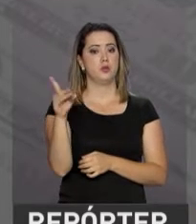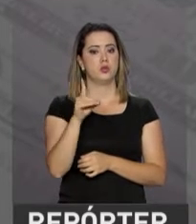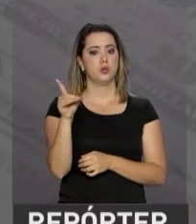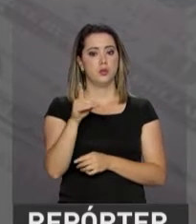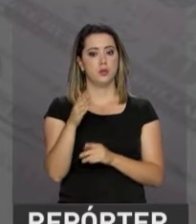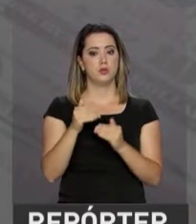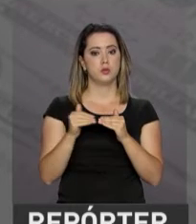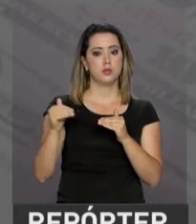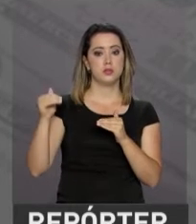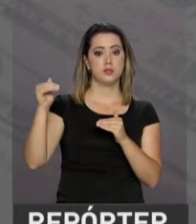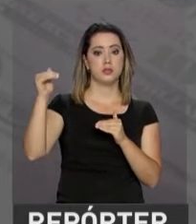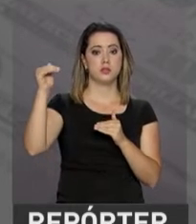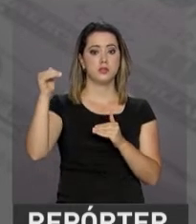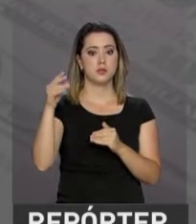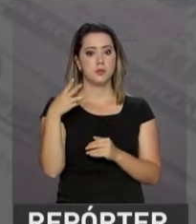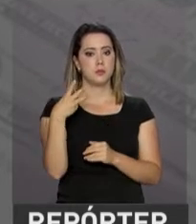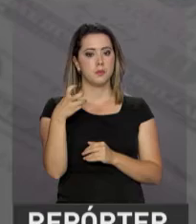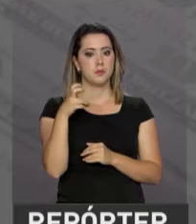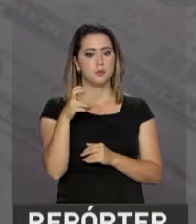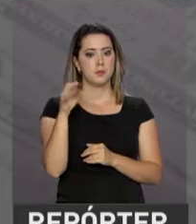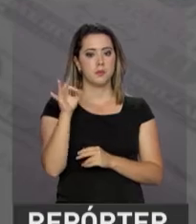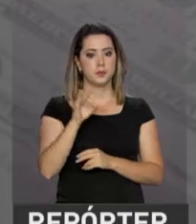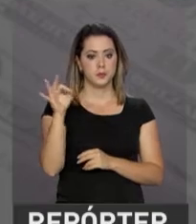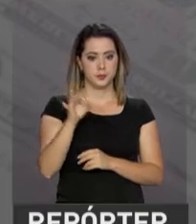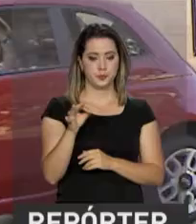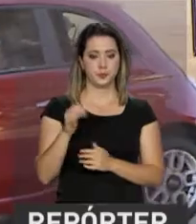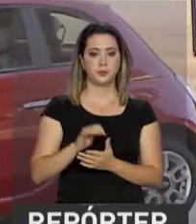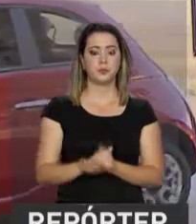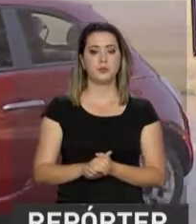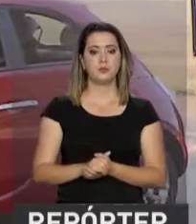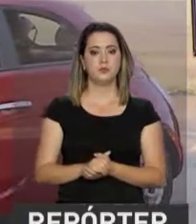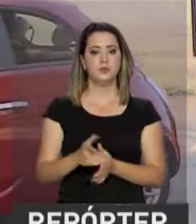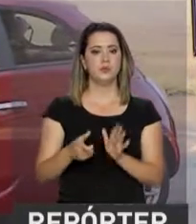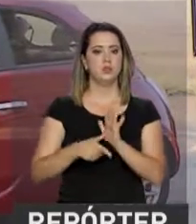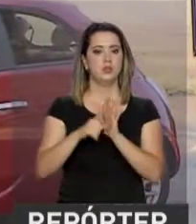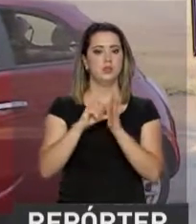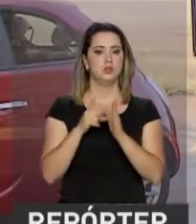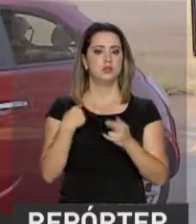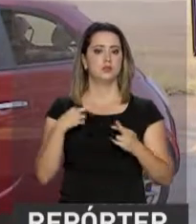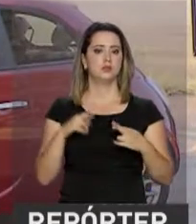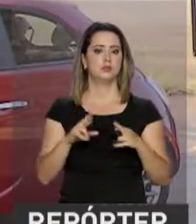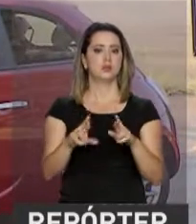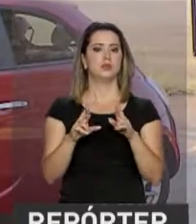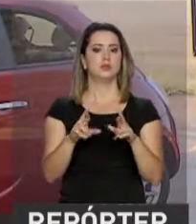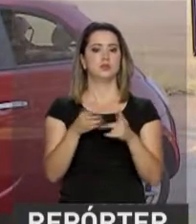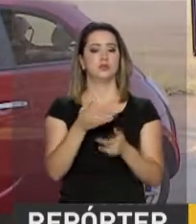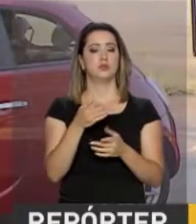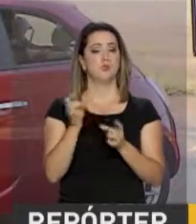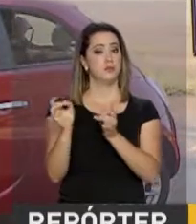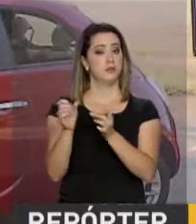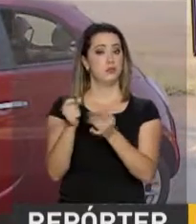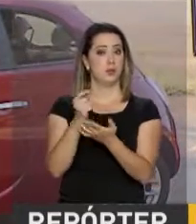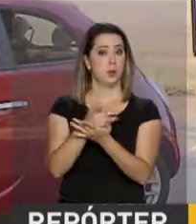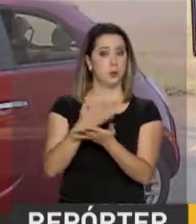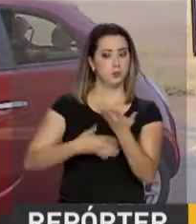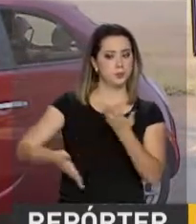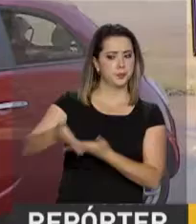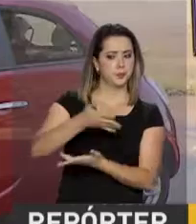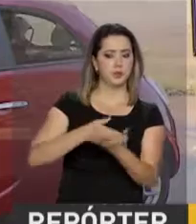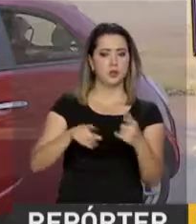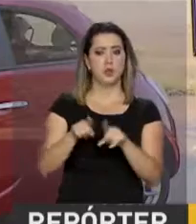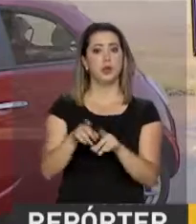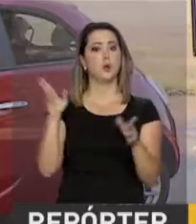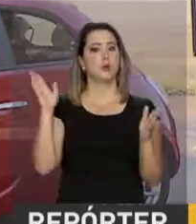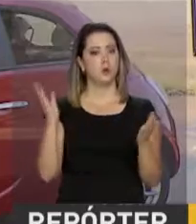dólares. Crescimento de mais de 35%. O que antes era expectativa do mercado financeiro, agora é